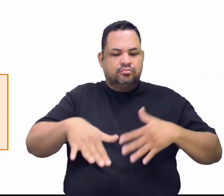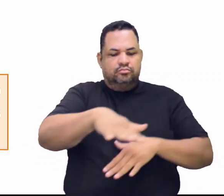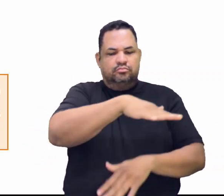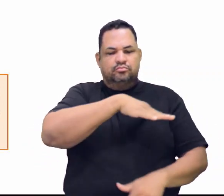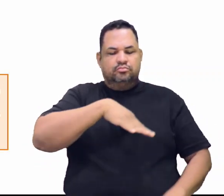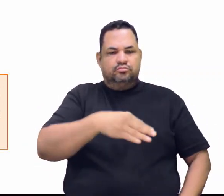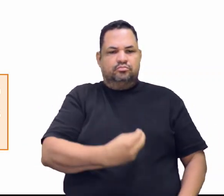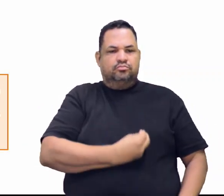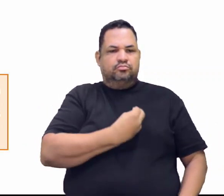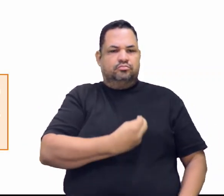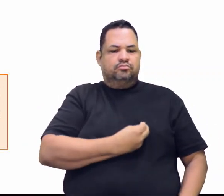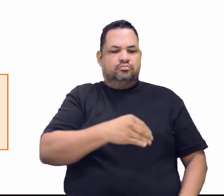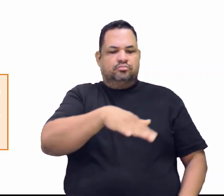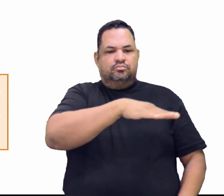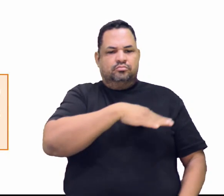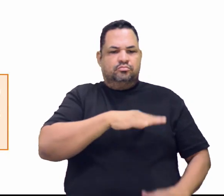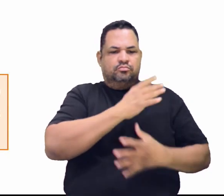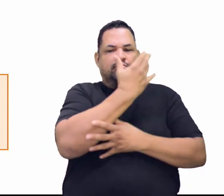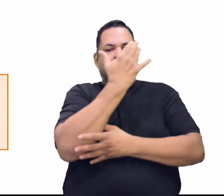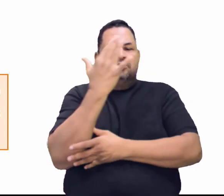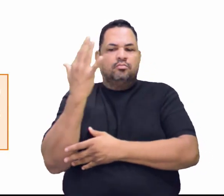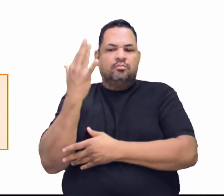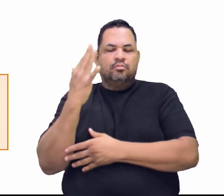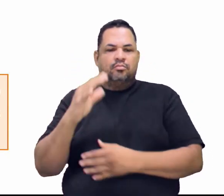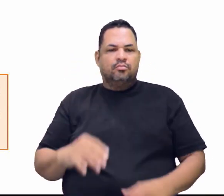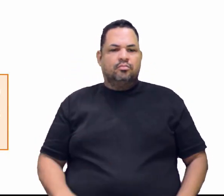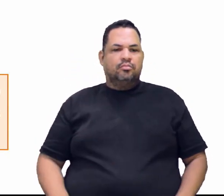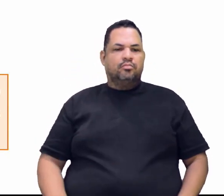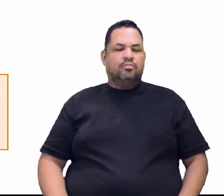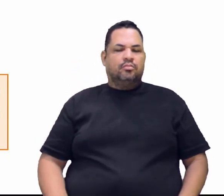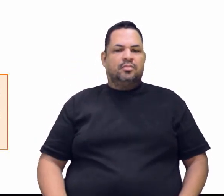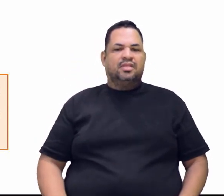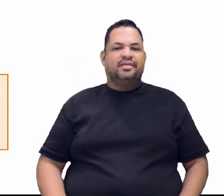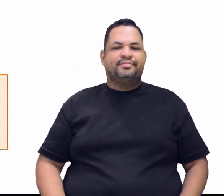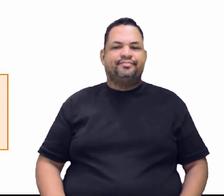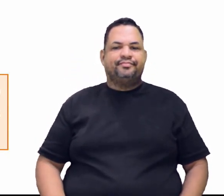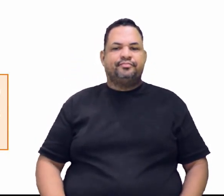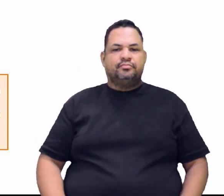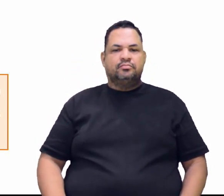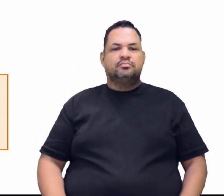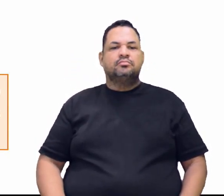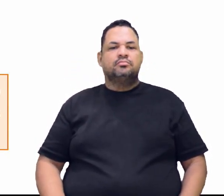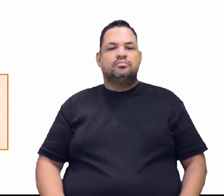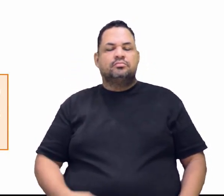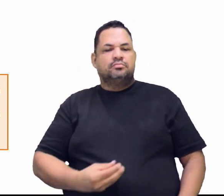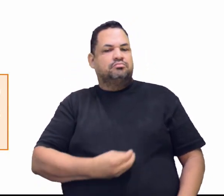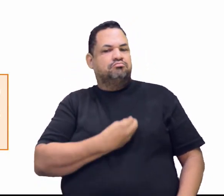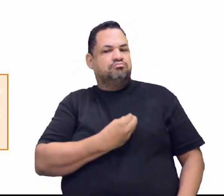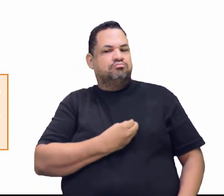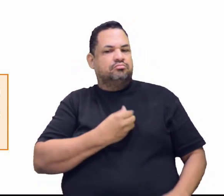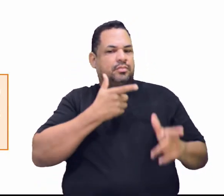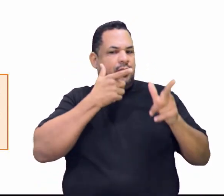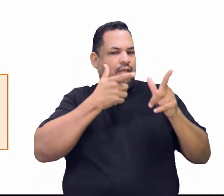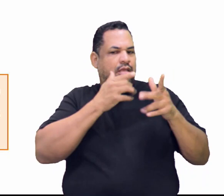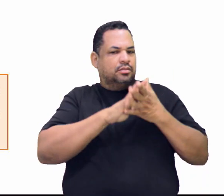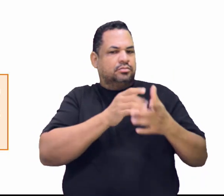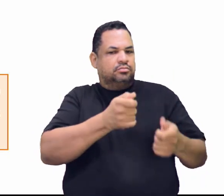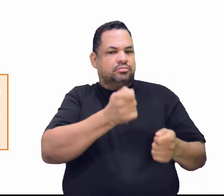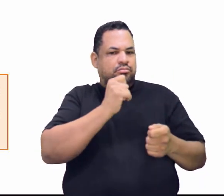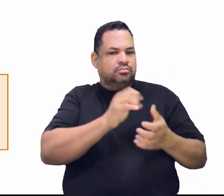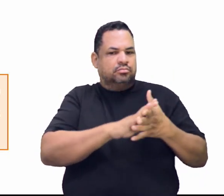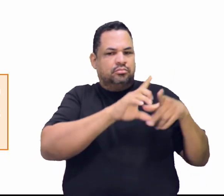seu habitat, ao seu meio, à floresta. E olha só, eles viviam da caça,